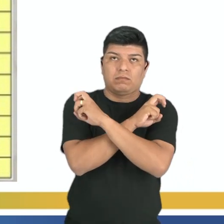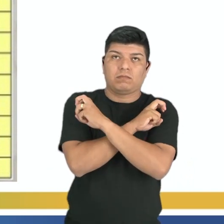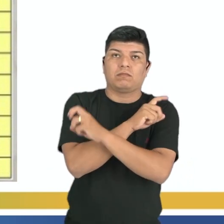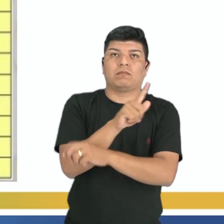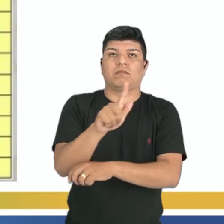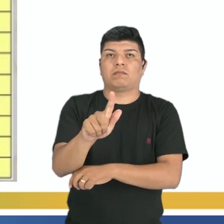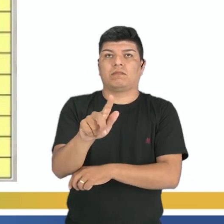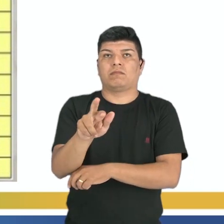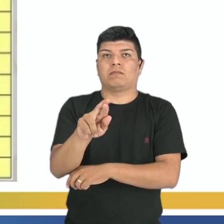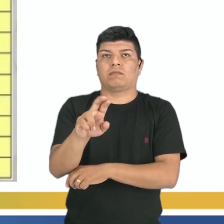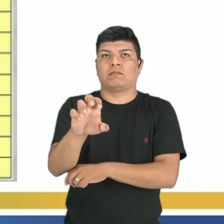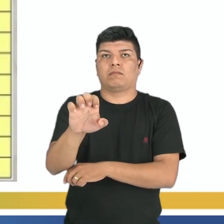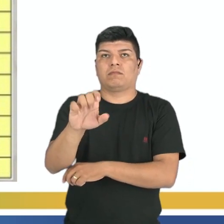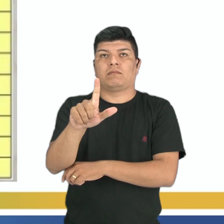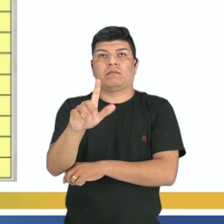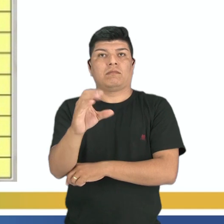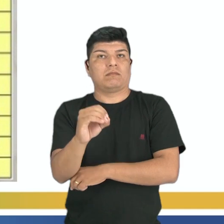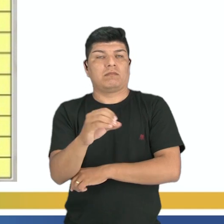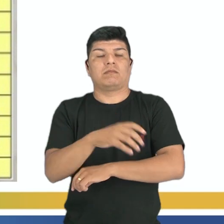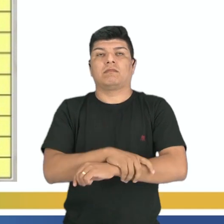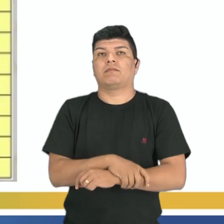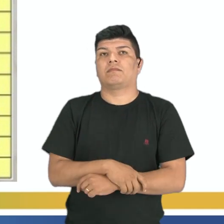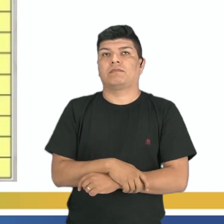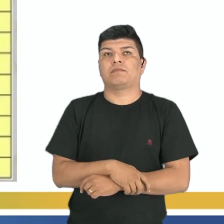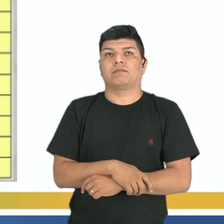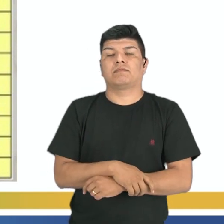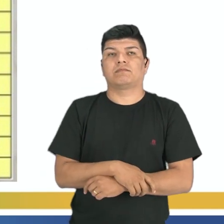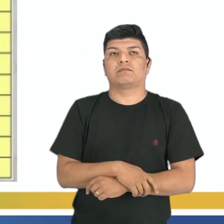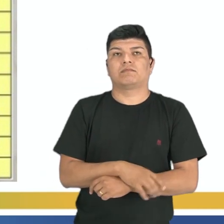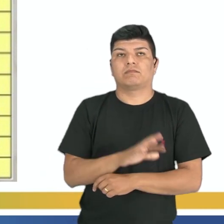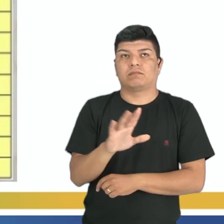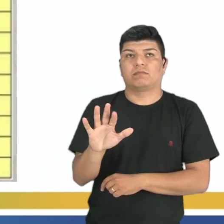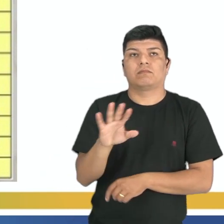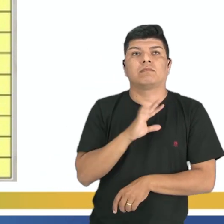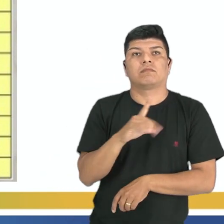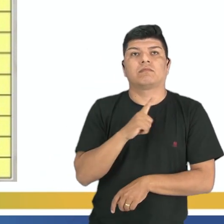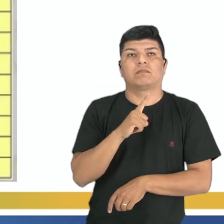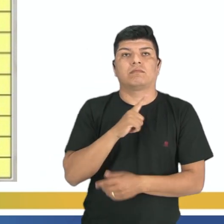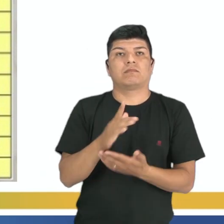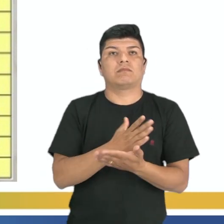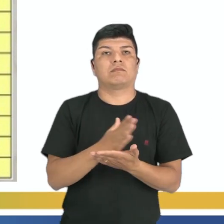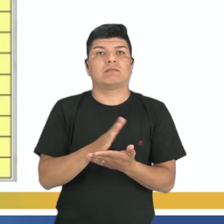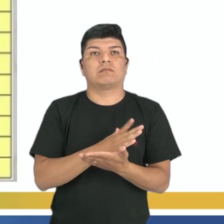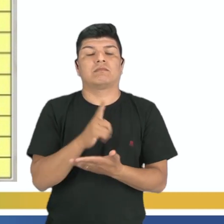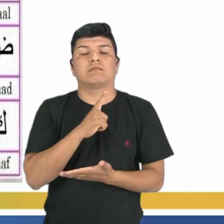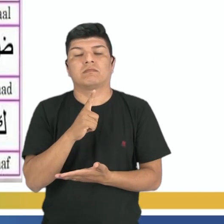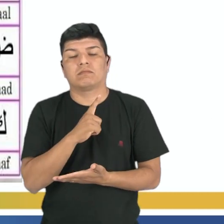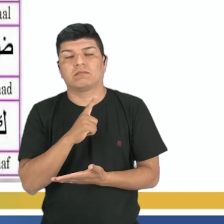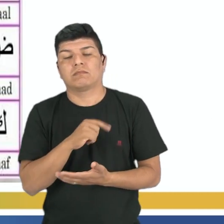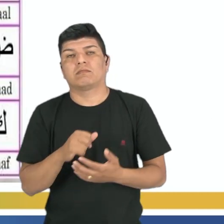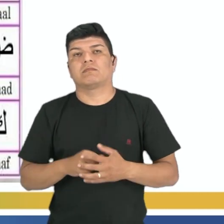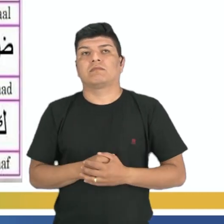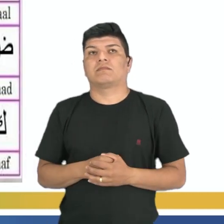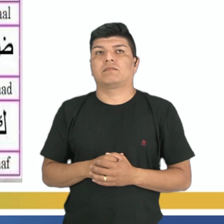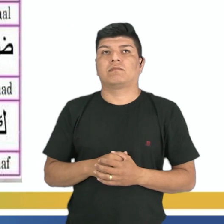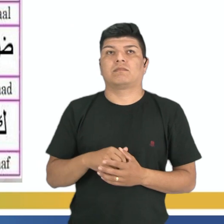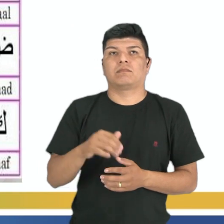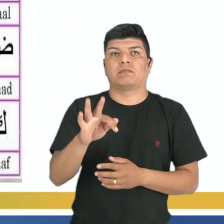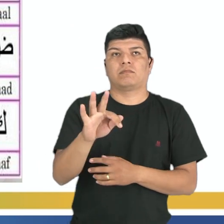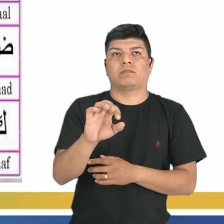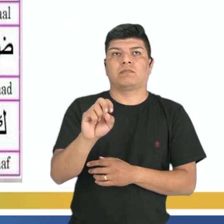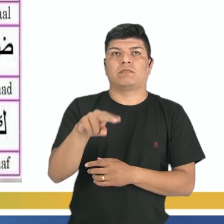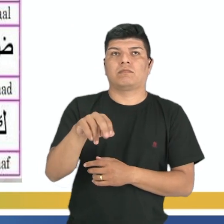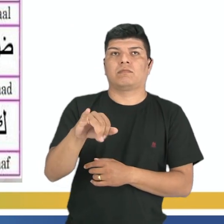né? Vamos ver a letra delta lá, né? Então, essa são alguns dos tipos de alfabeto, tá? Vamos ter o